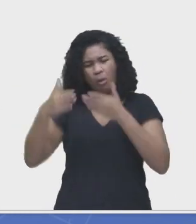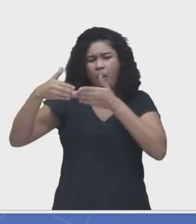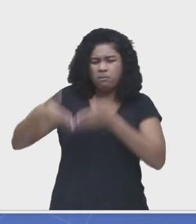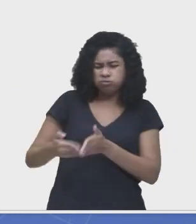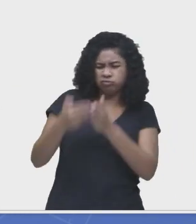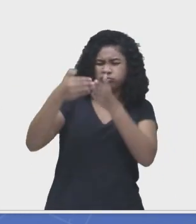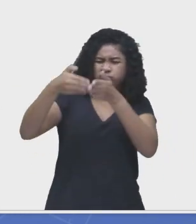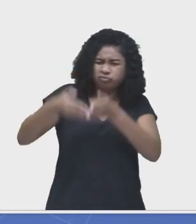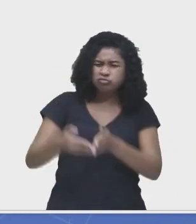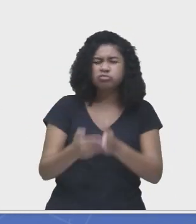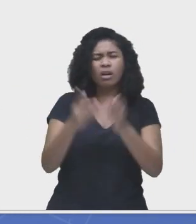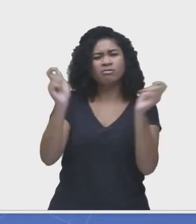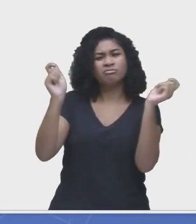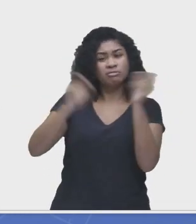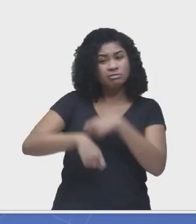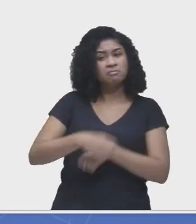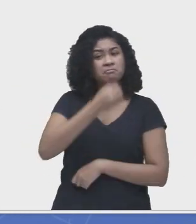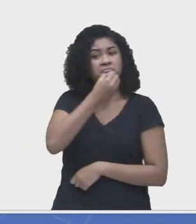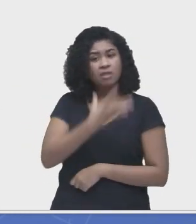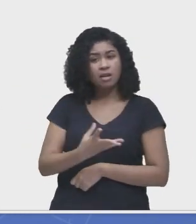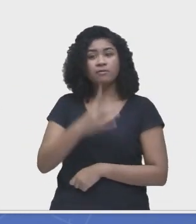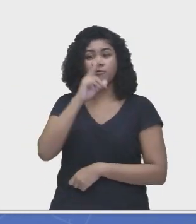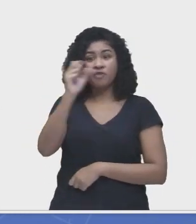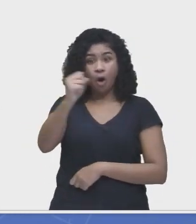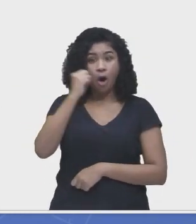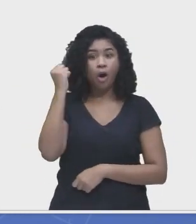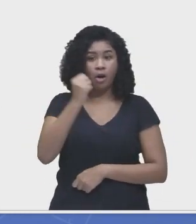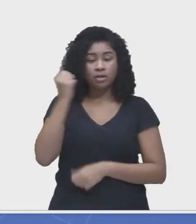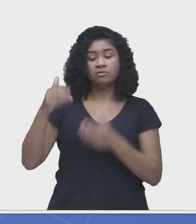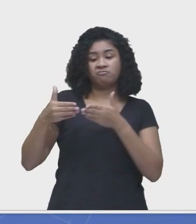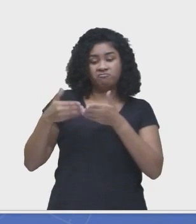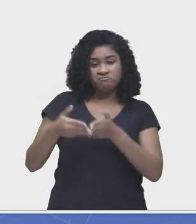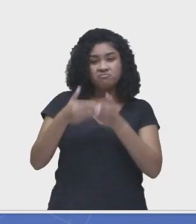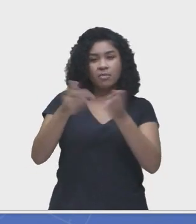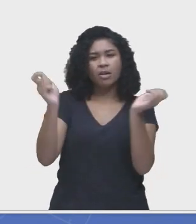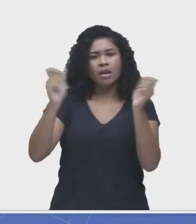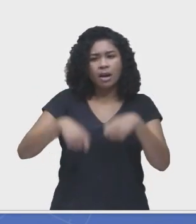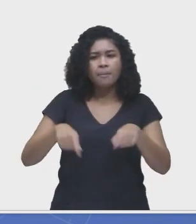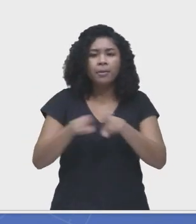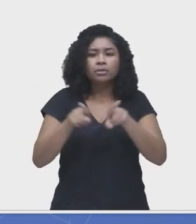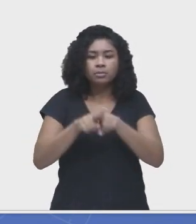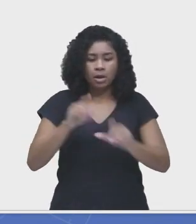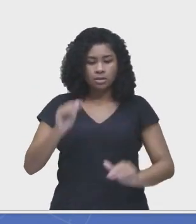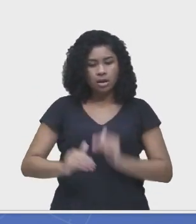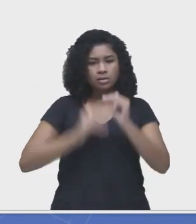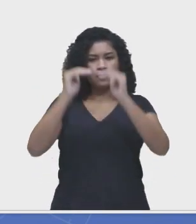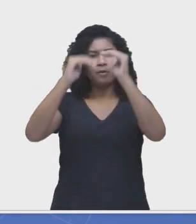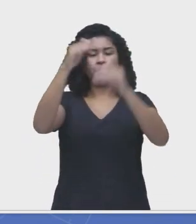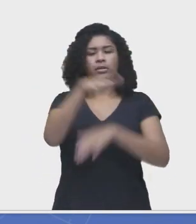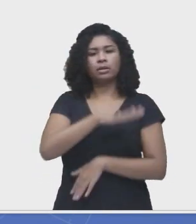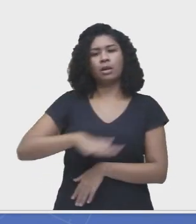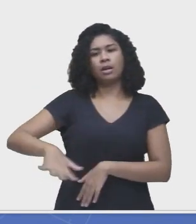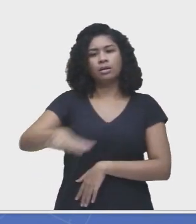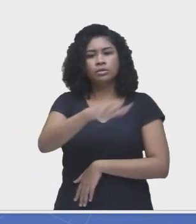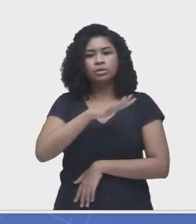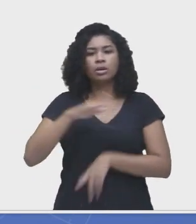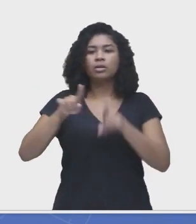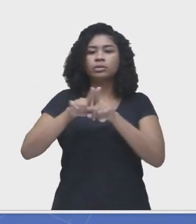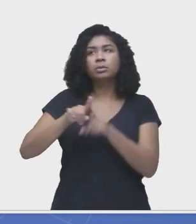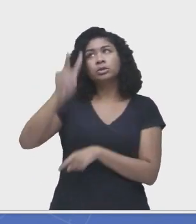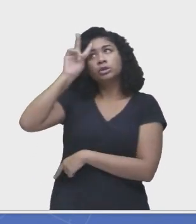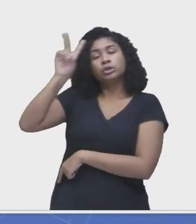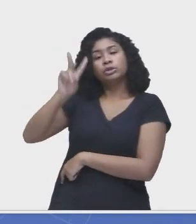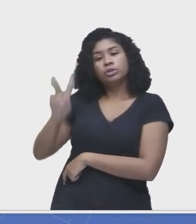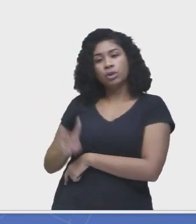que esses povos, eles contribuem para o desenvolvimento daquela região, contribuem para o desenvolvimento histórico e eles chegam até nós.